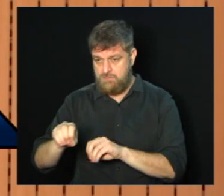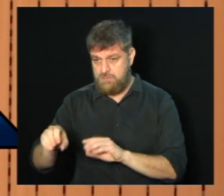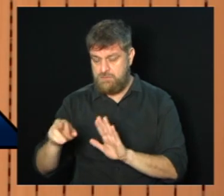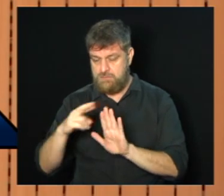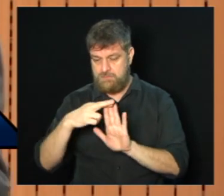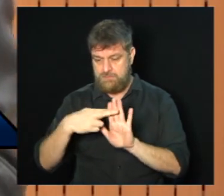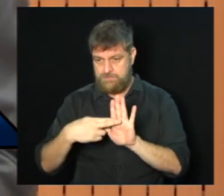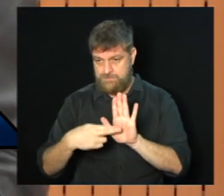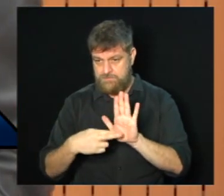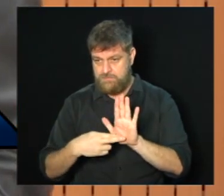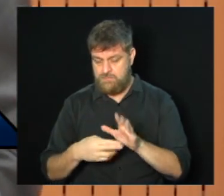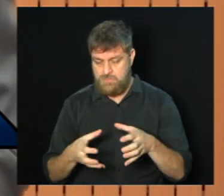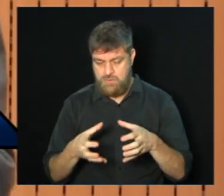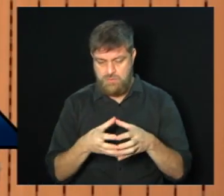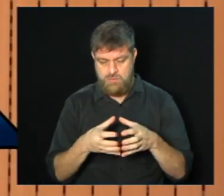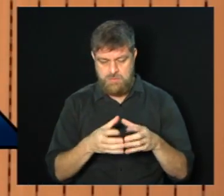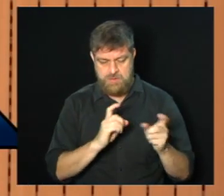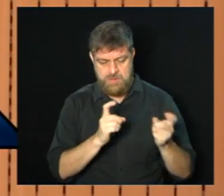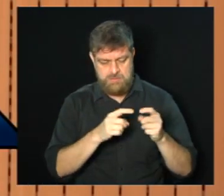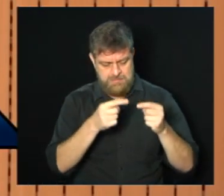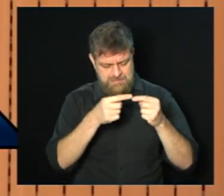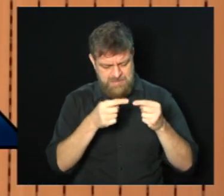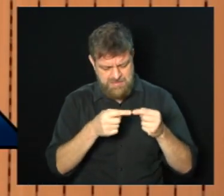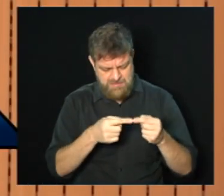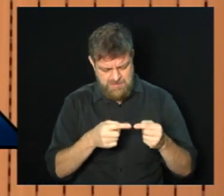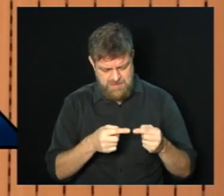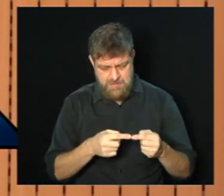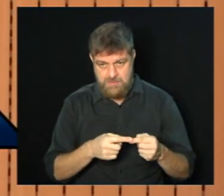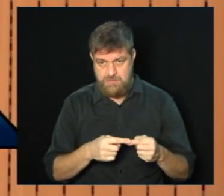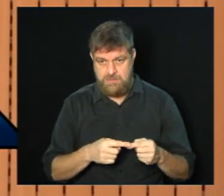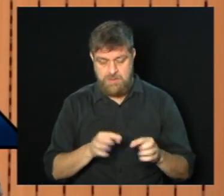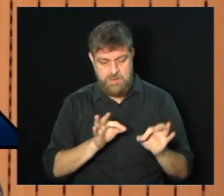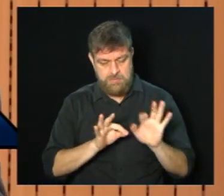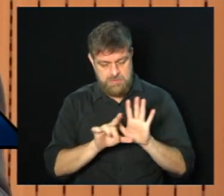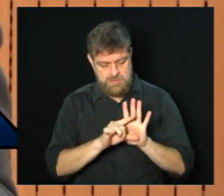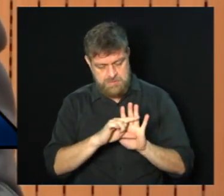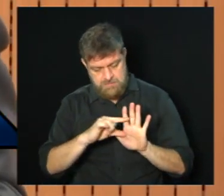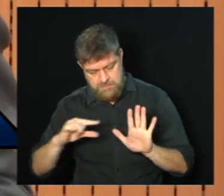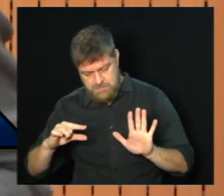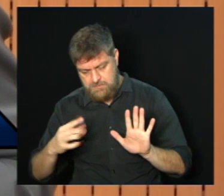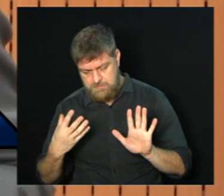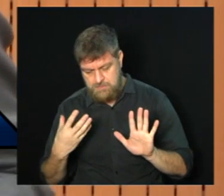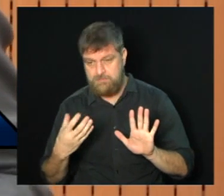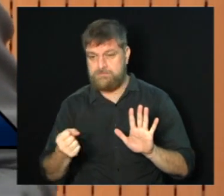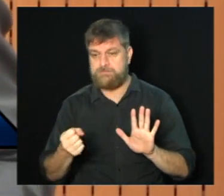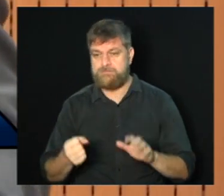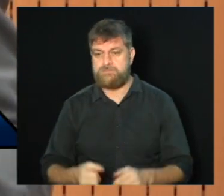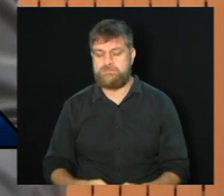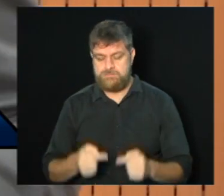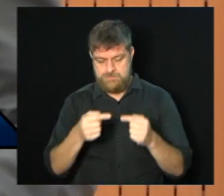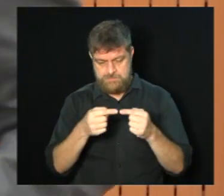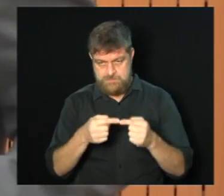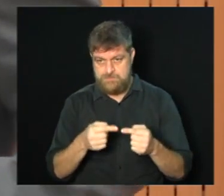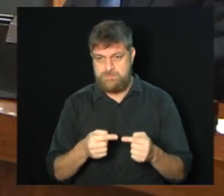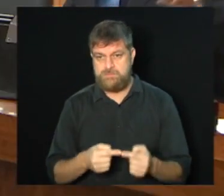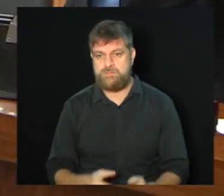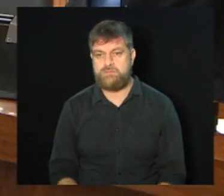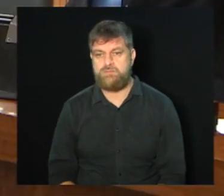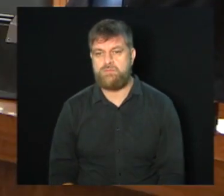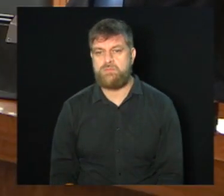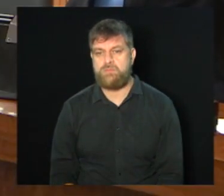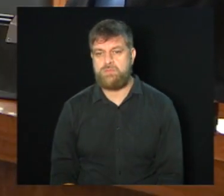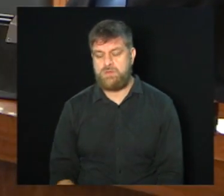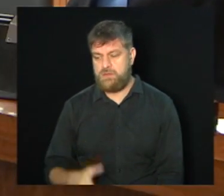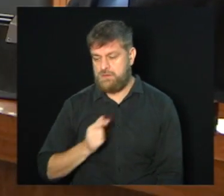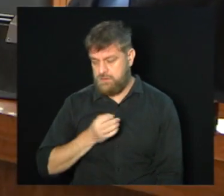E todos os pareceres ali, senhor presidente, são favoráveis tanto na emenda quanto no projeto. Na emenda e no projeto.